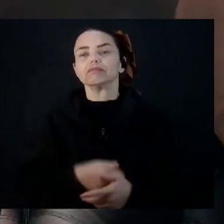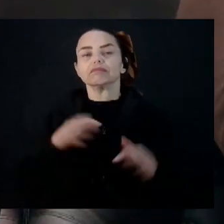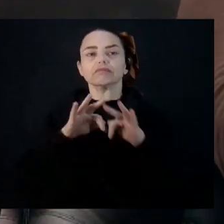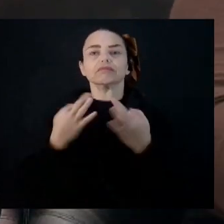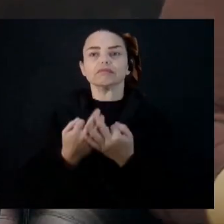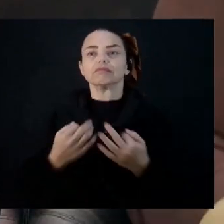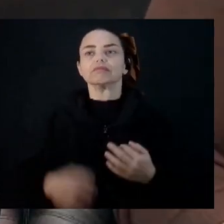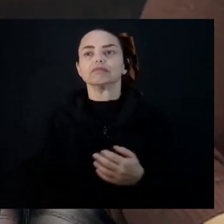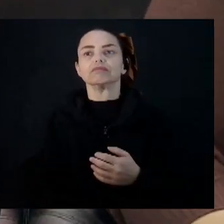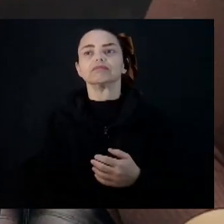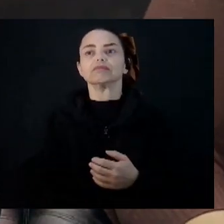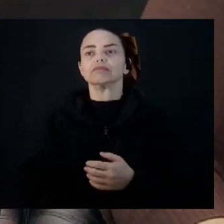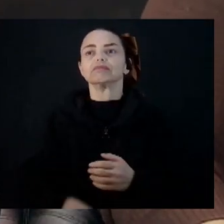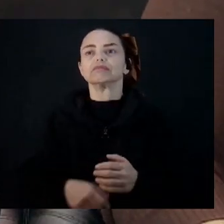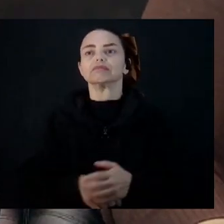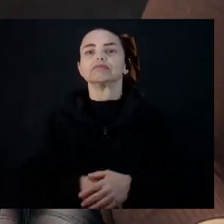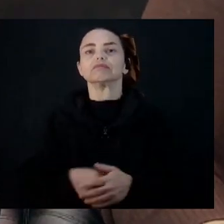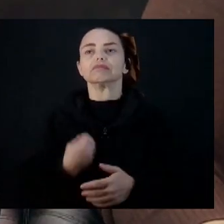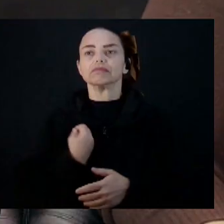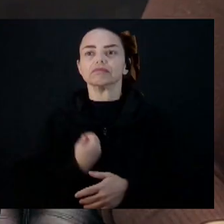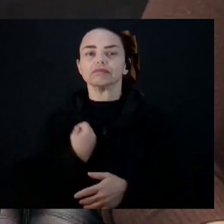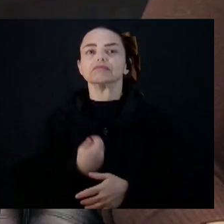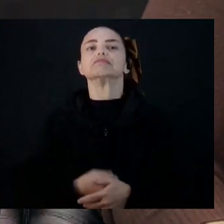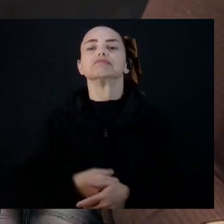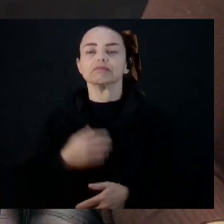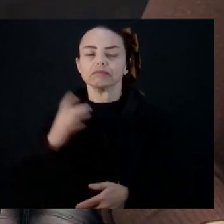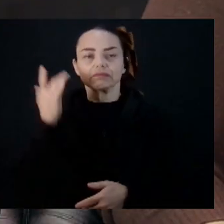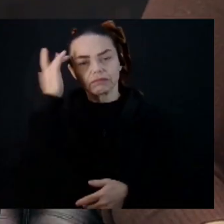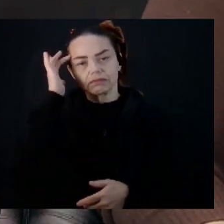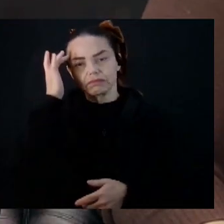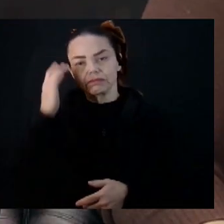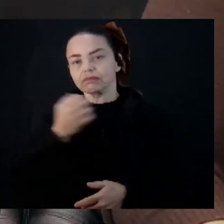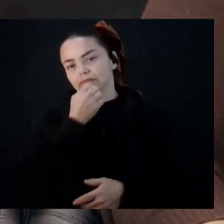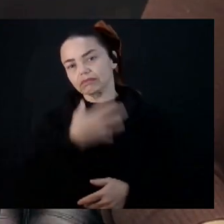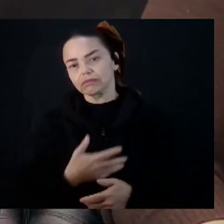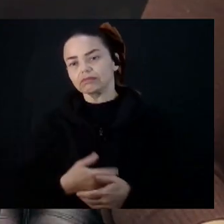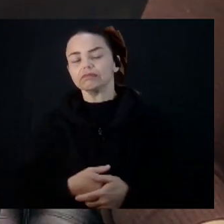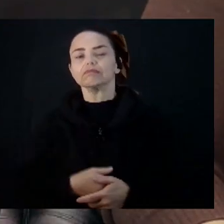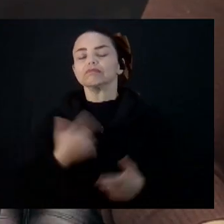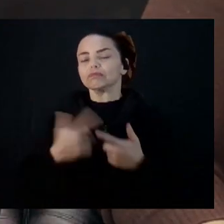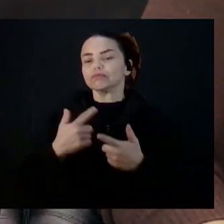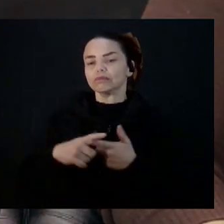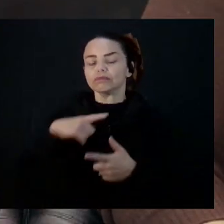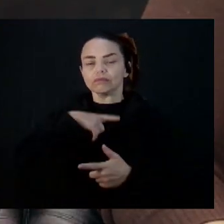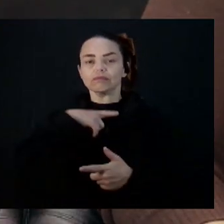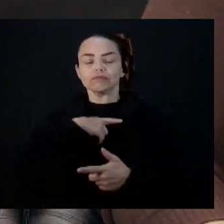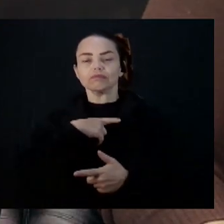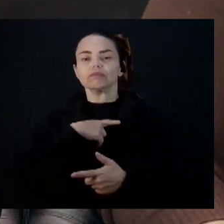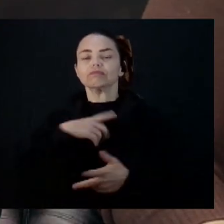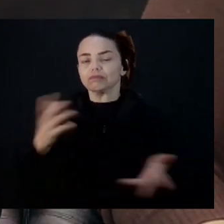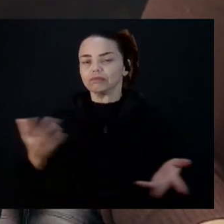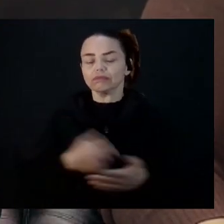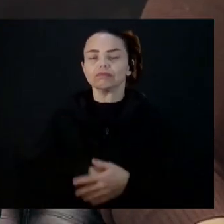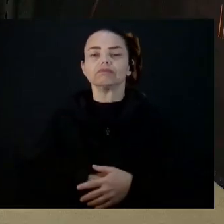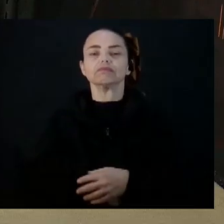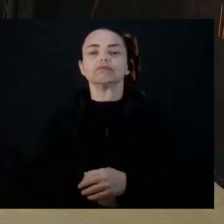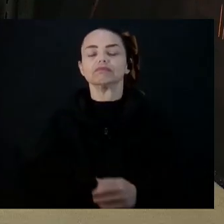não está afetando, eu acho ok. Muito bem. Ô, Tâmara, por que a gente tem essa tendência de tradição,